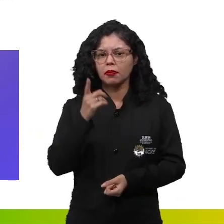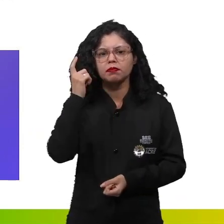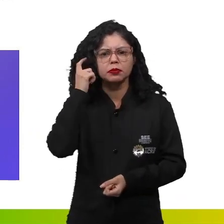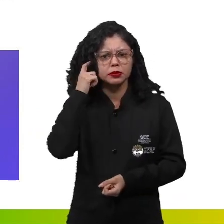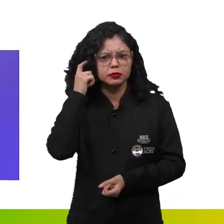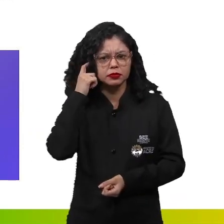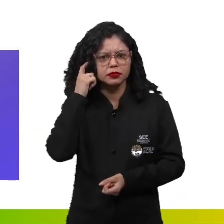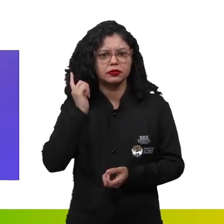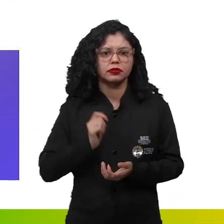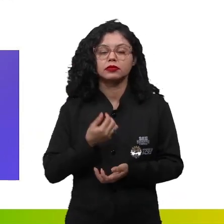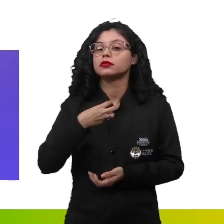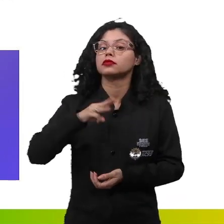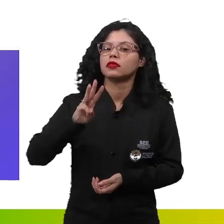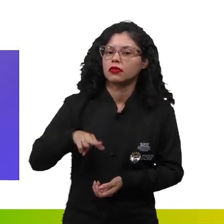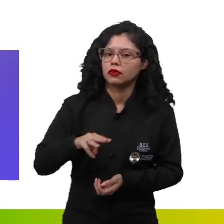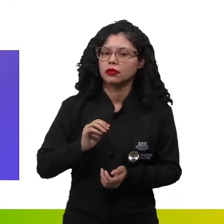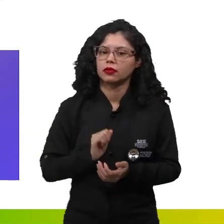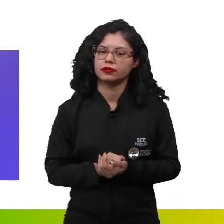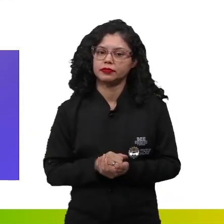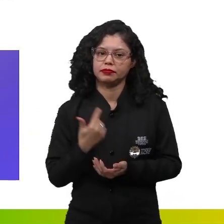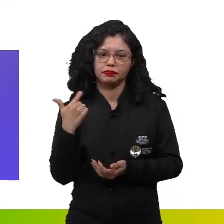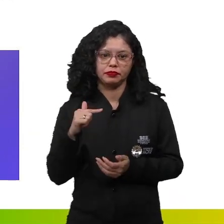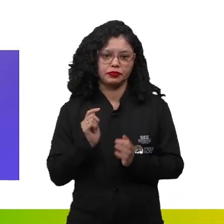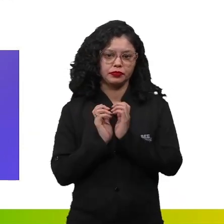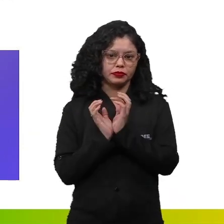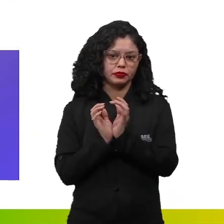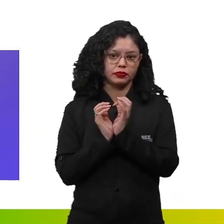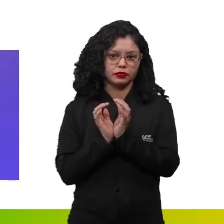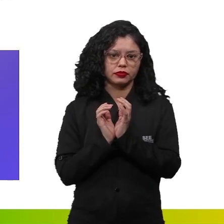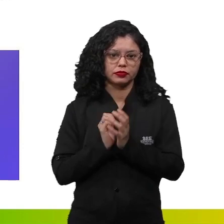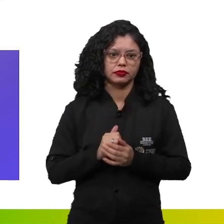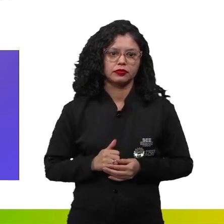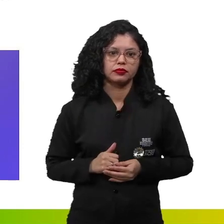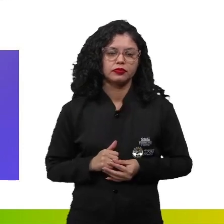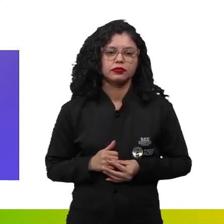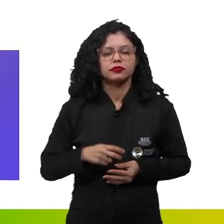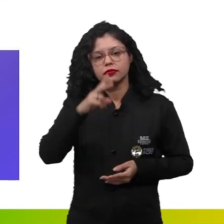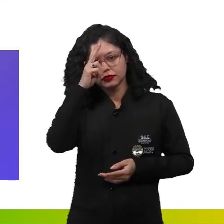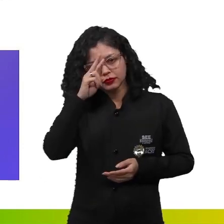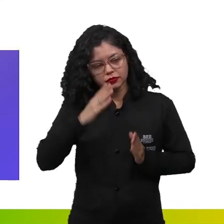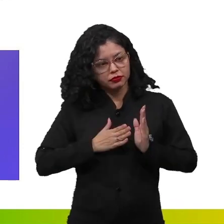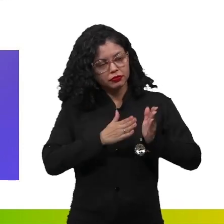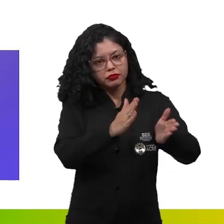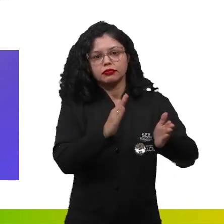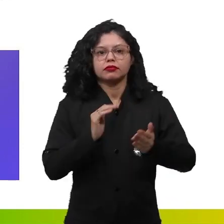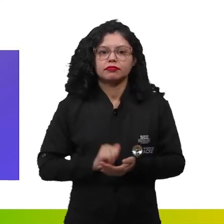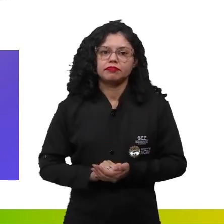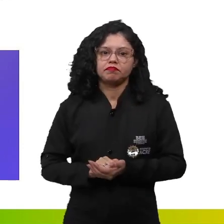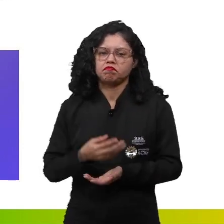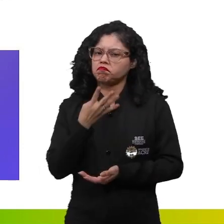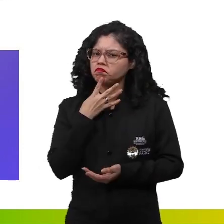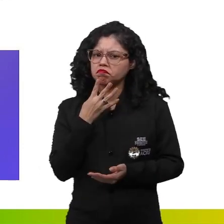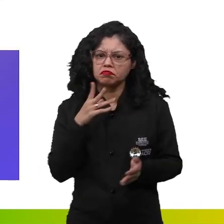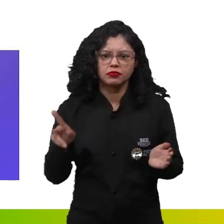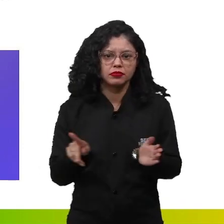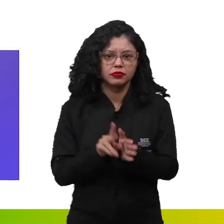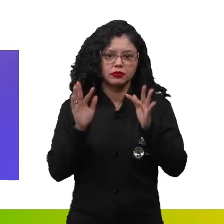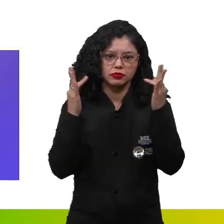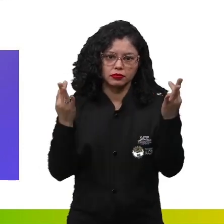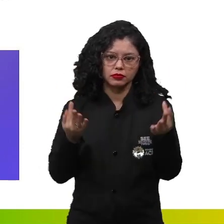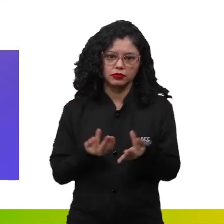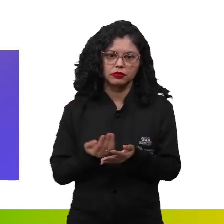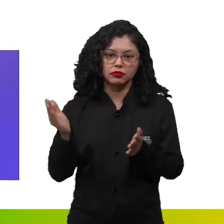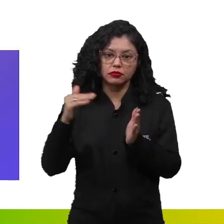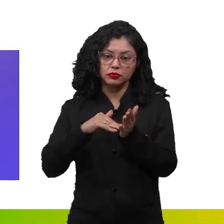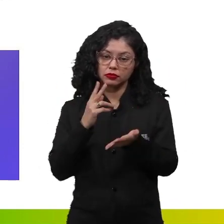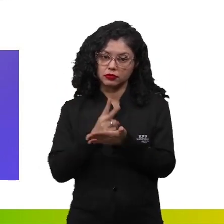para pensar quem você seria sem o seu cérebro? Sem lembrar do caminho para casa, sem reconhecer a sua própria família